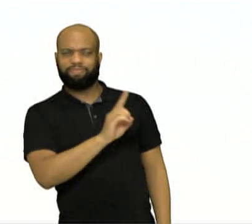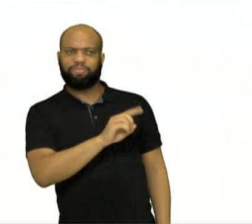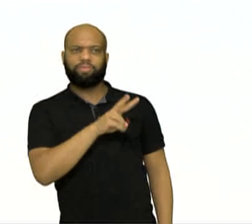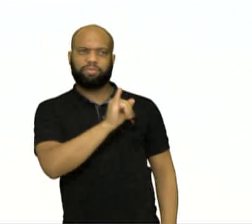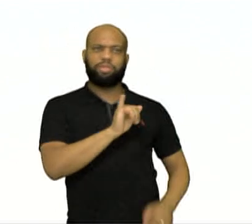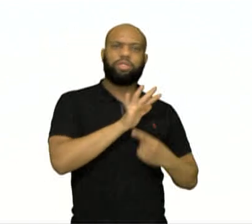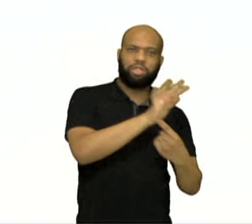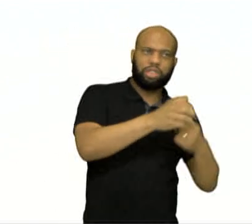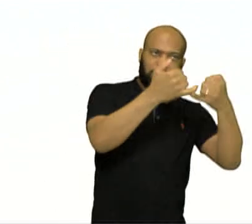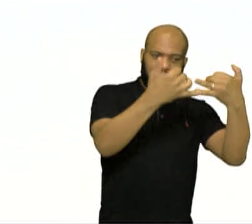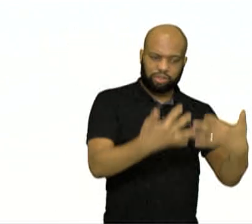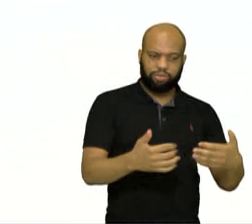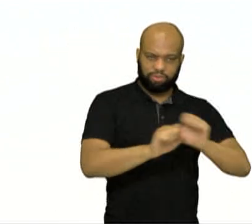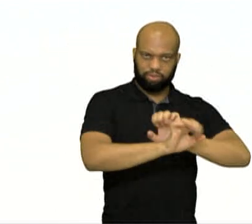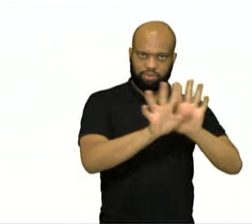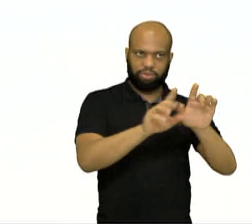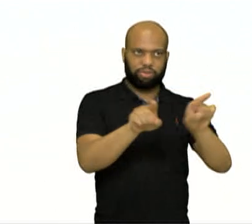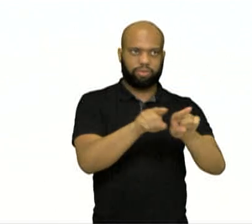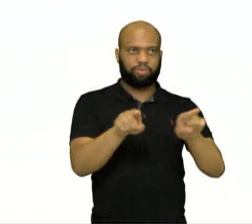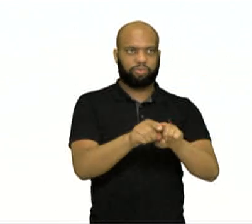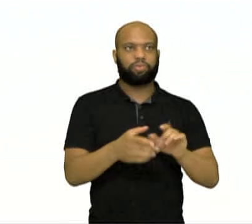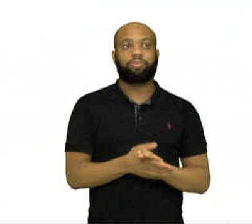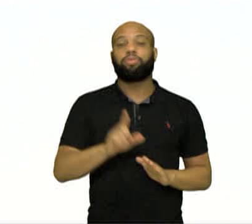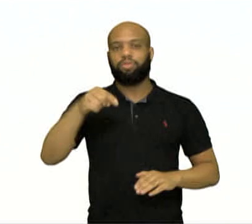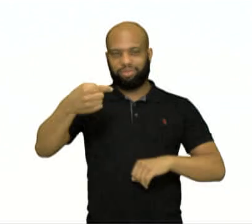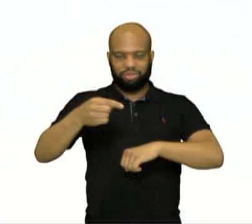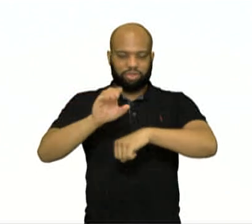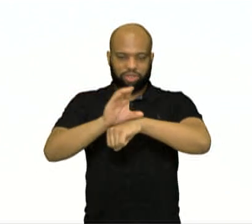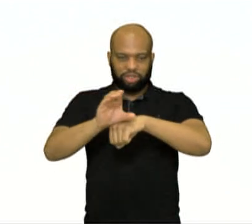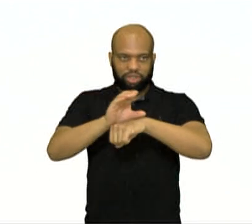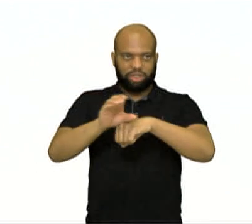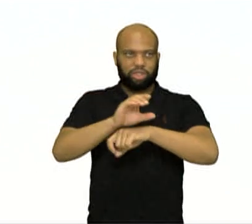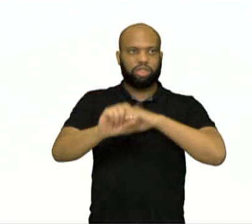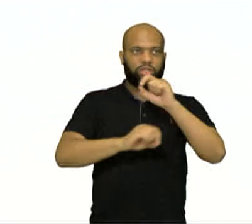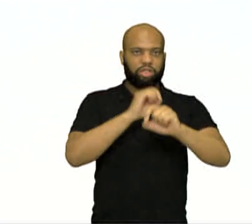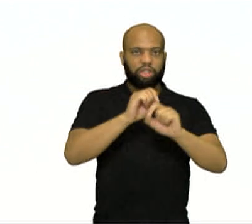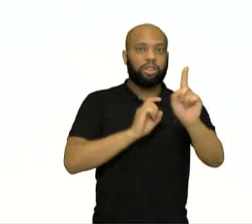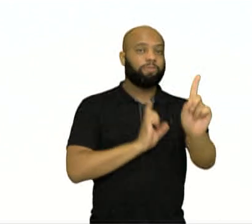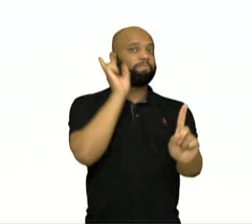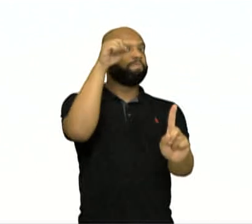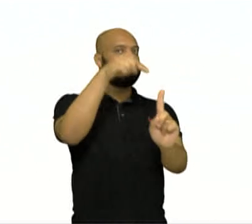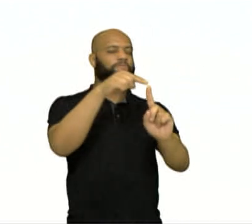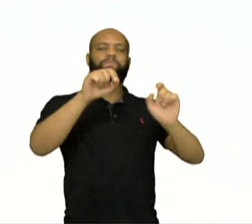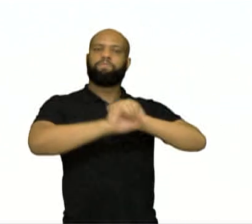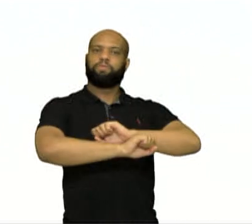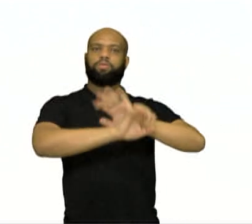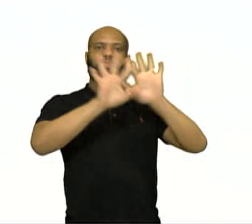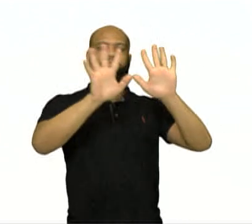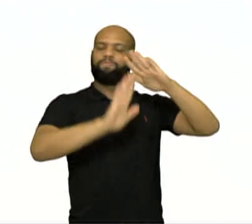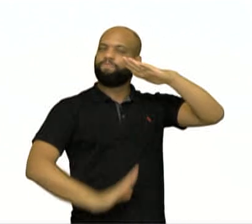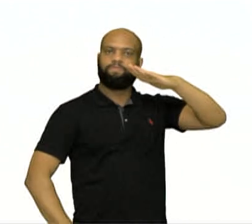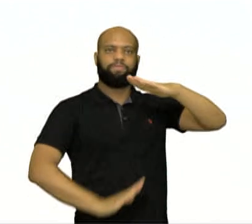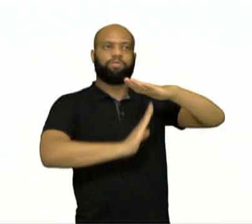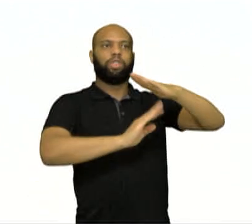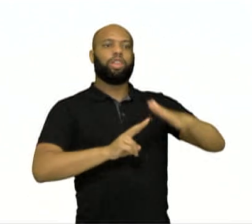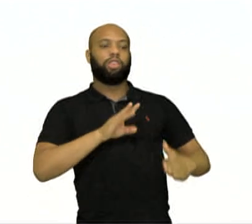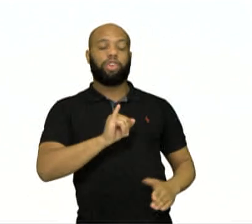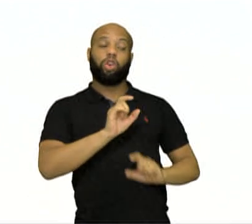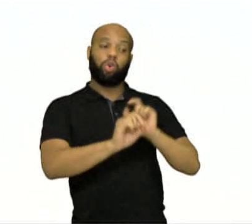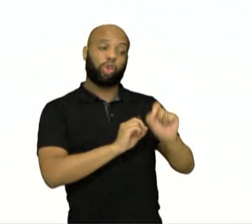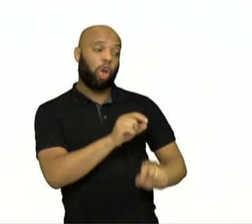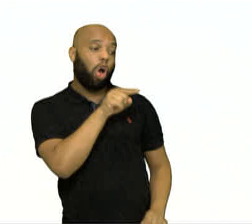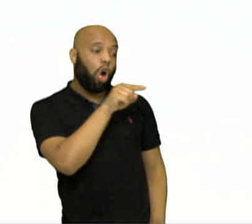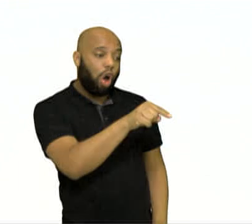mostrar, vai justificar. E por último, é refutar o ponto central, que é o ápice de tudo. Então você vai refutar, falar,